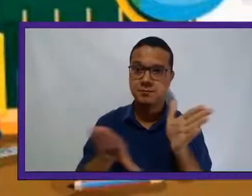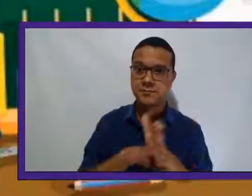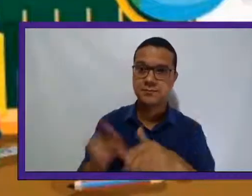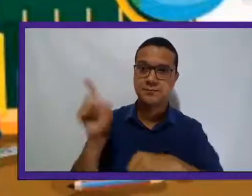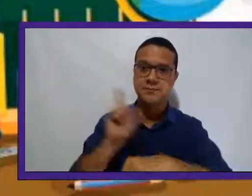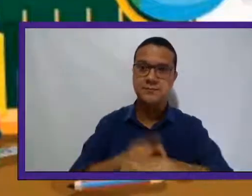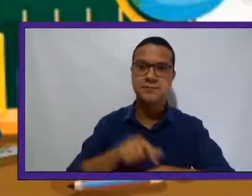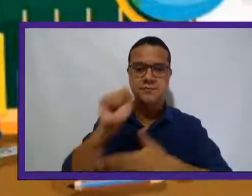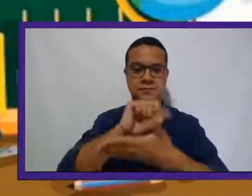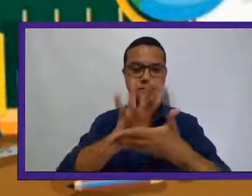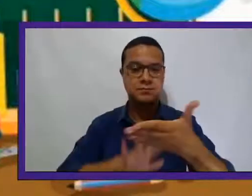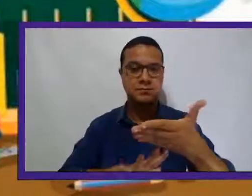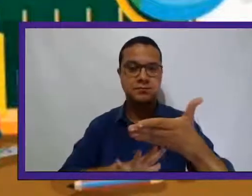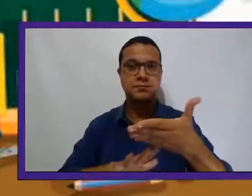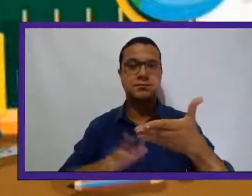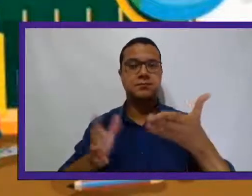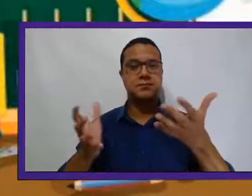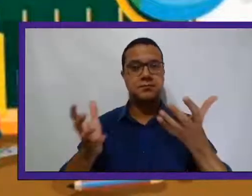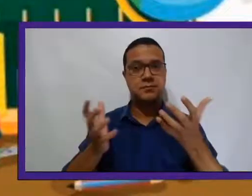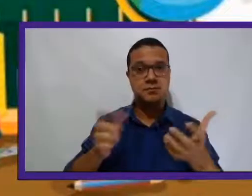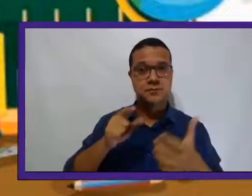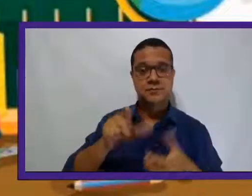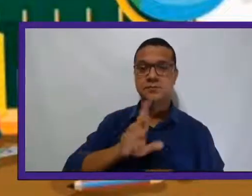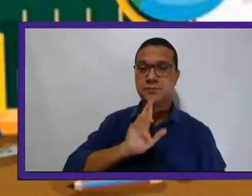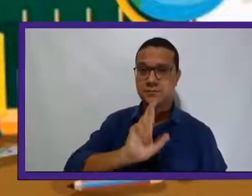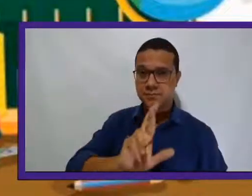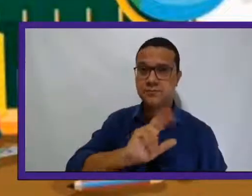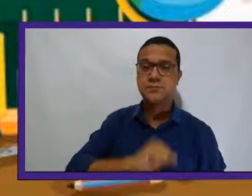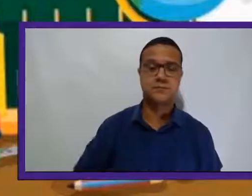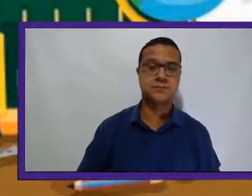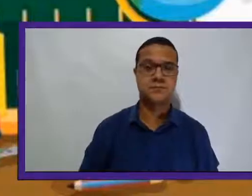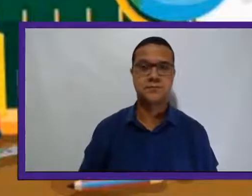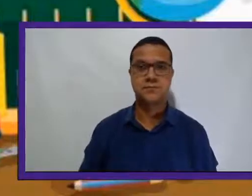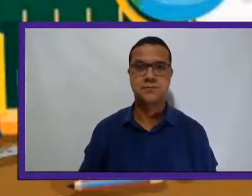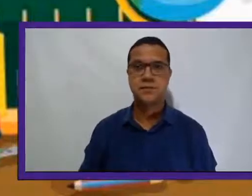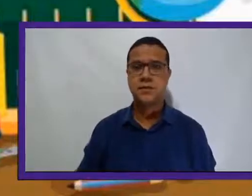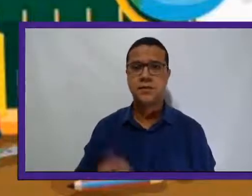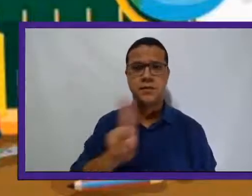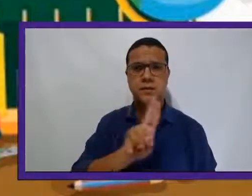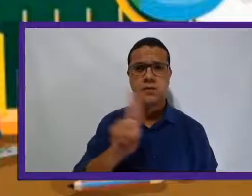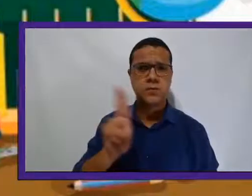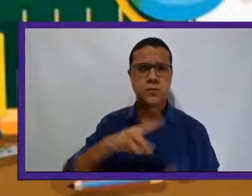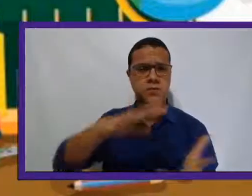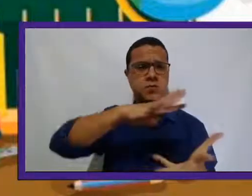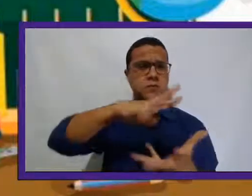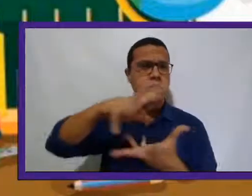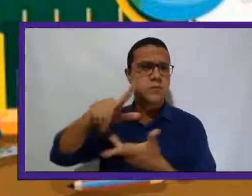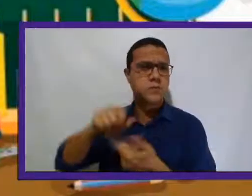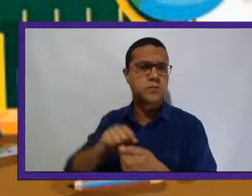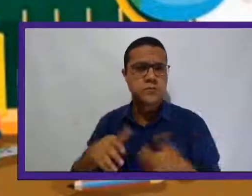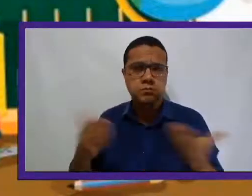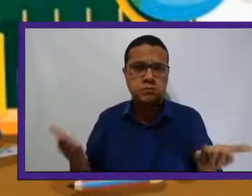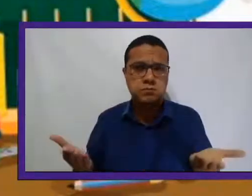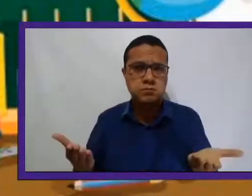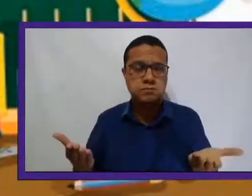Chegamos ao momento Da nossa atividade Então quero que você Responda Qual o nome Do nosso planeta?